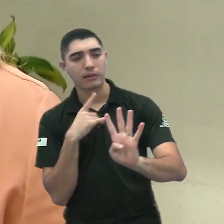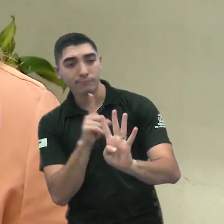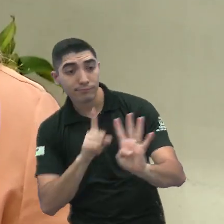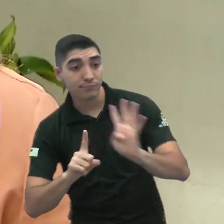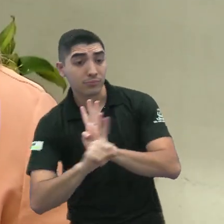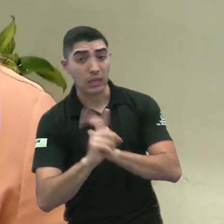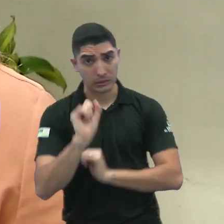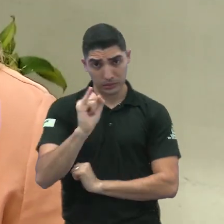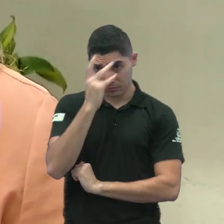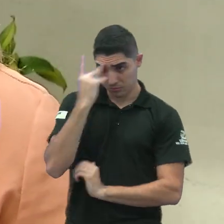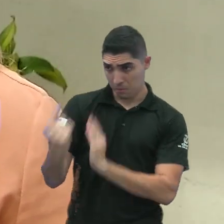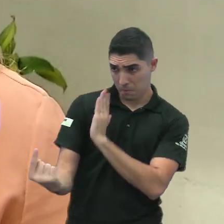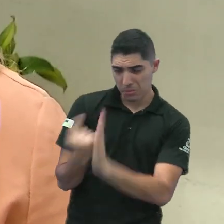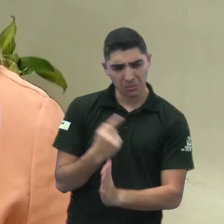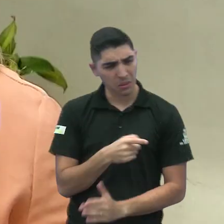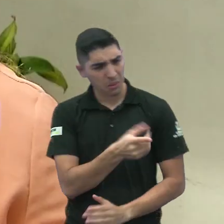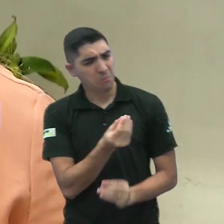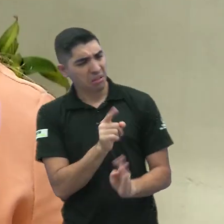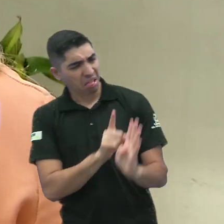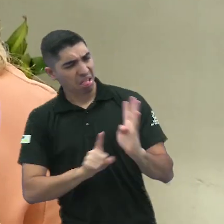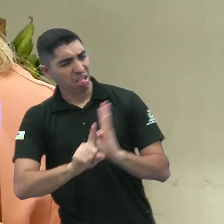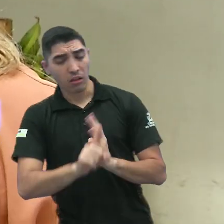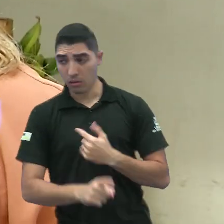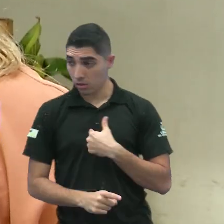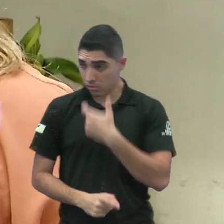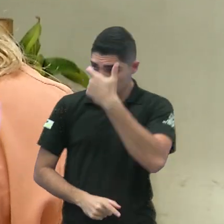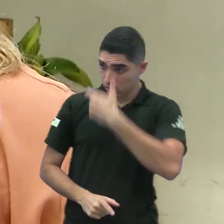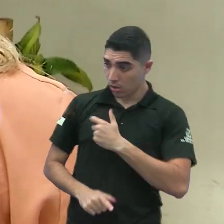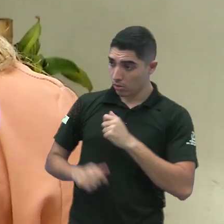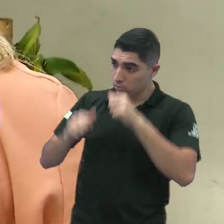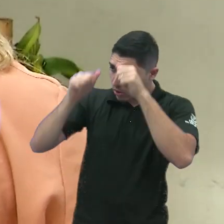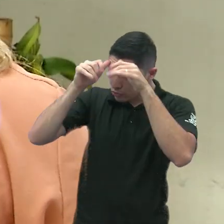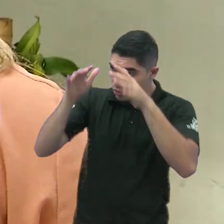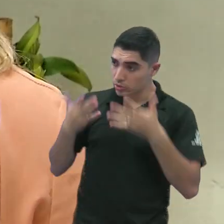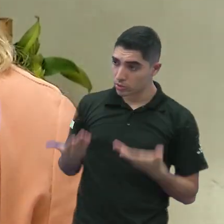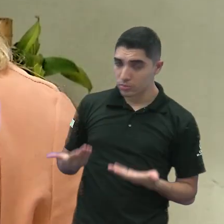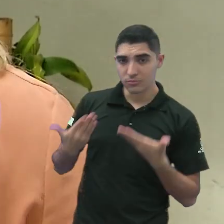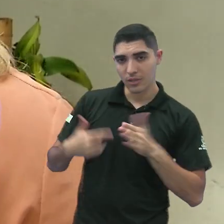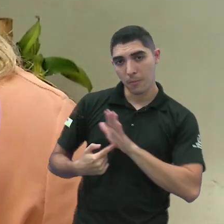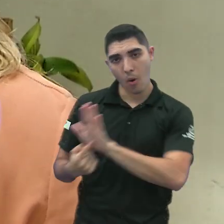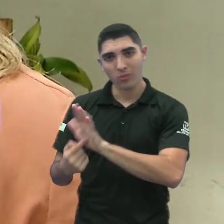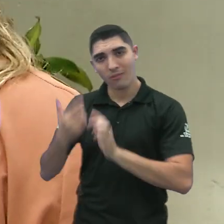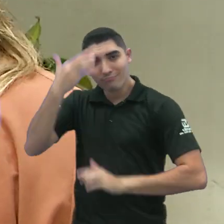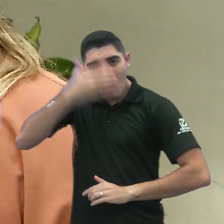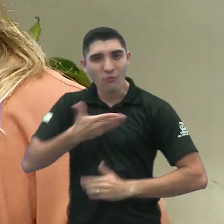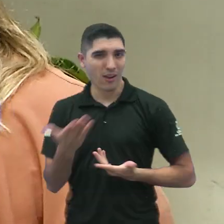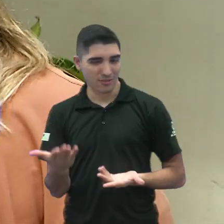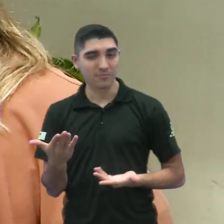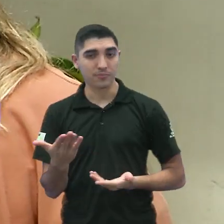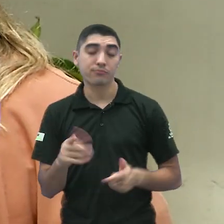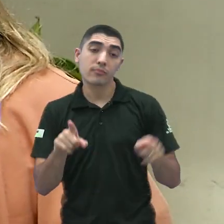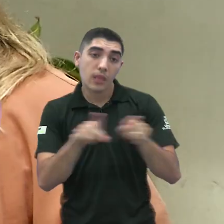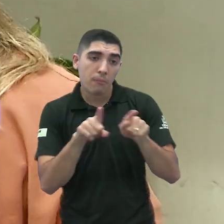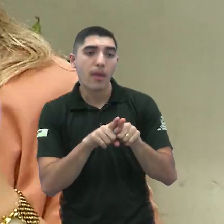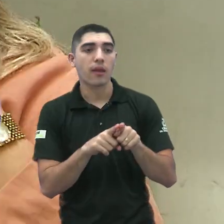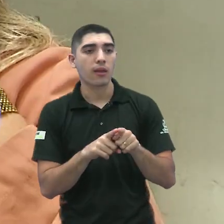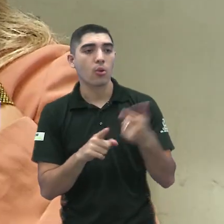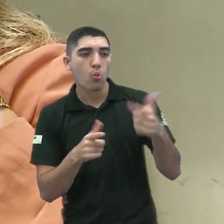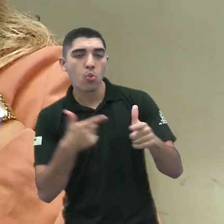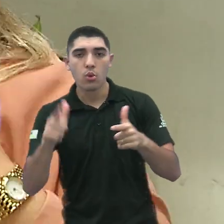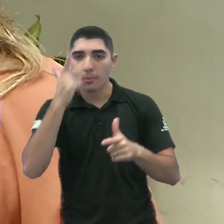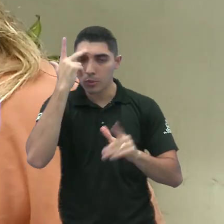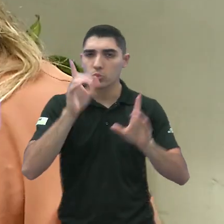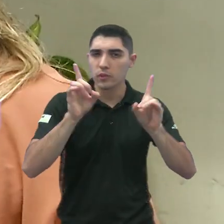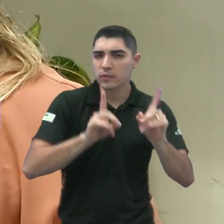questionado, né, se eu quero... nas questões onde você visualiza mesmo atendimento preferencial para pessoas com deficiência. Então, a gente ainda está